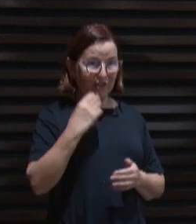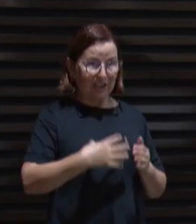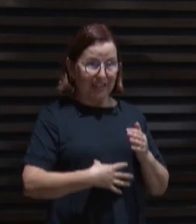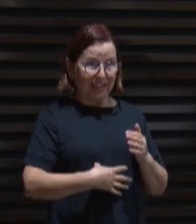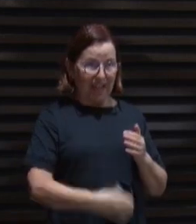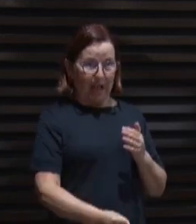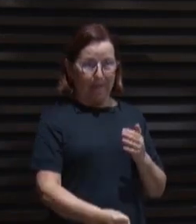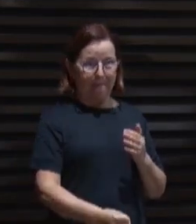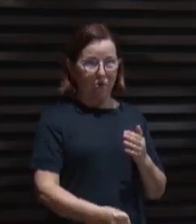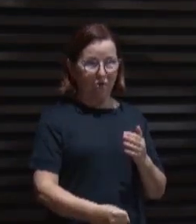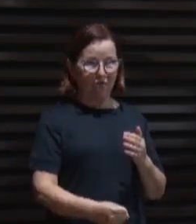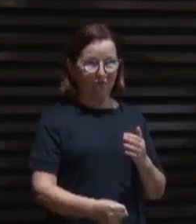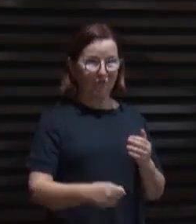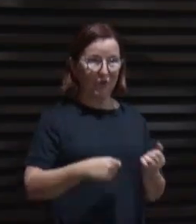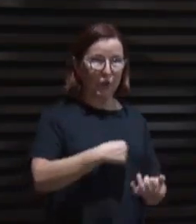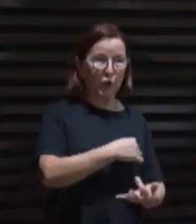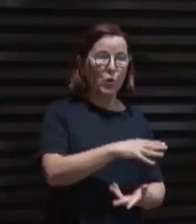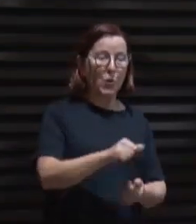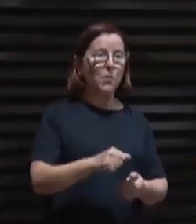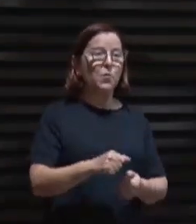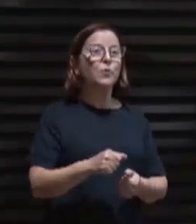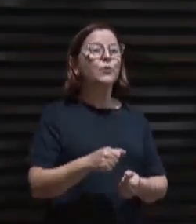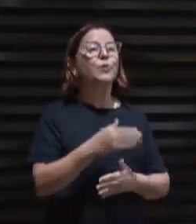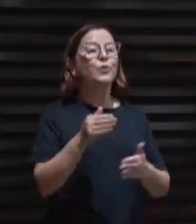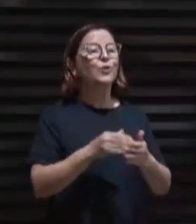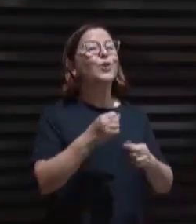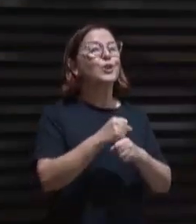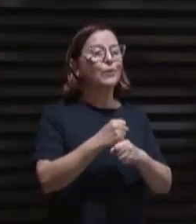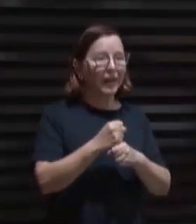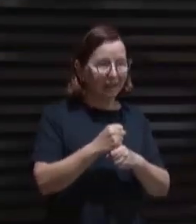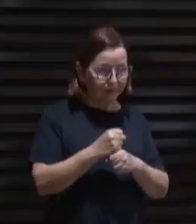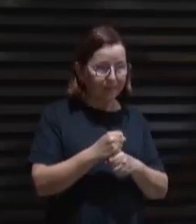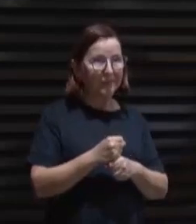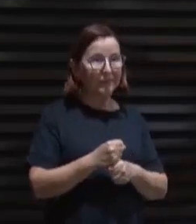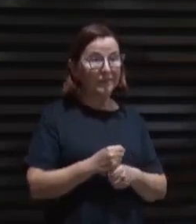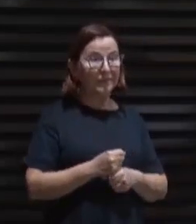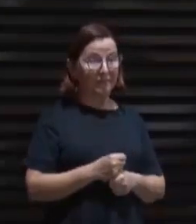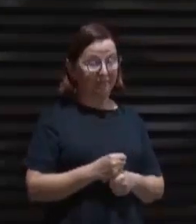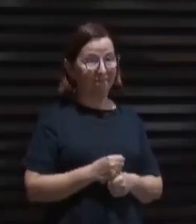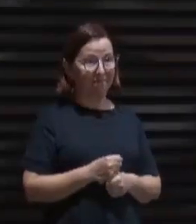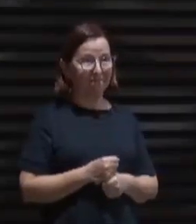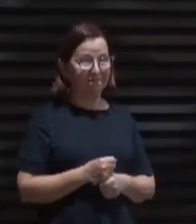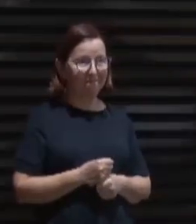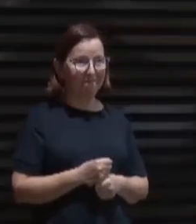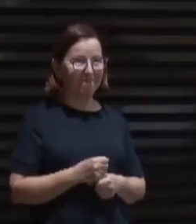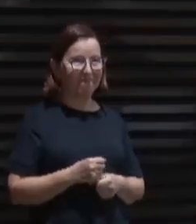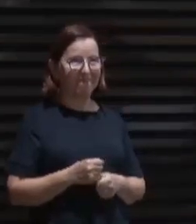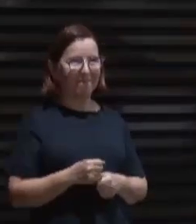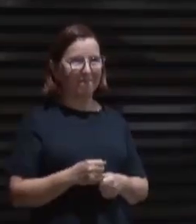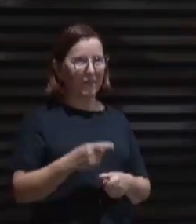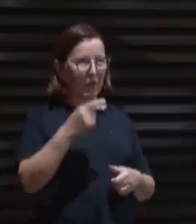50 milhões foi o número que os nazistas mataram de gente na Europa na